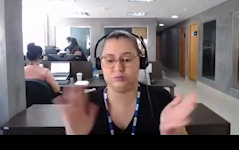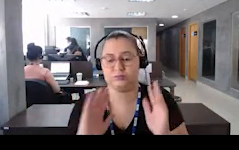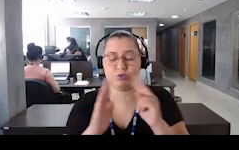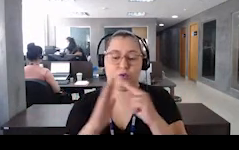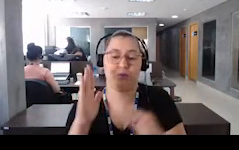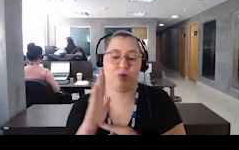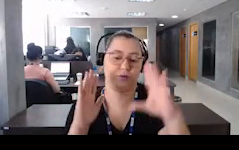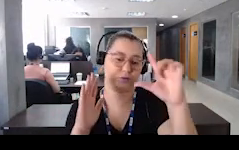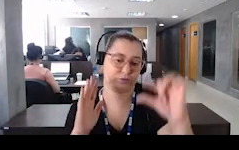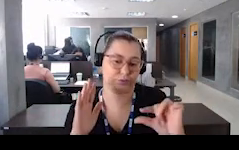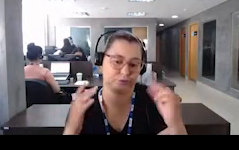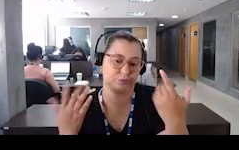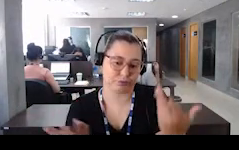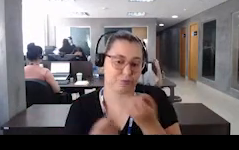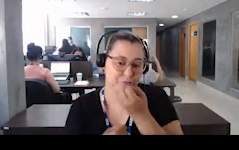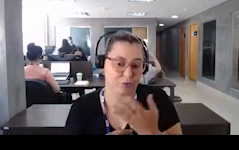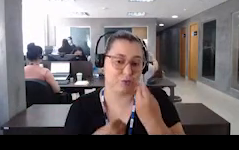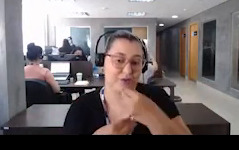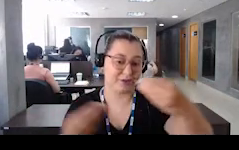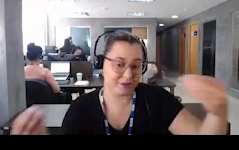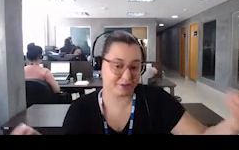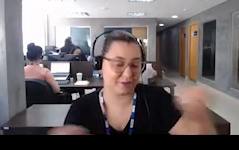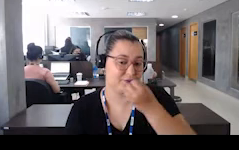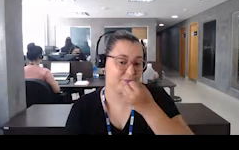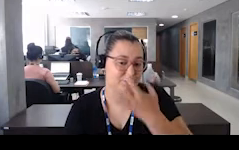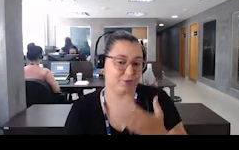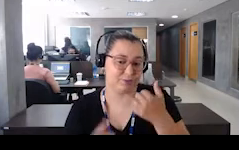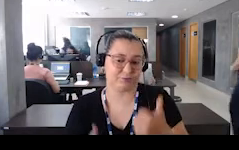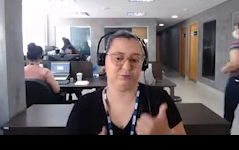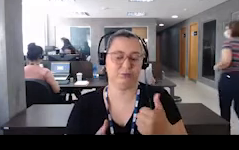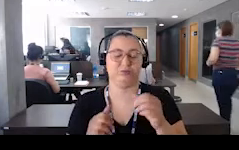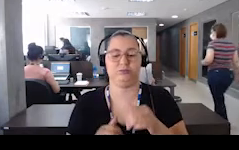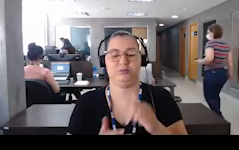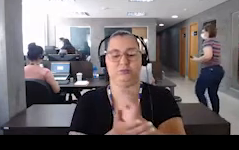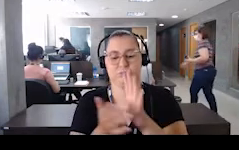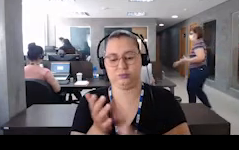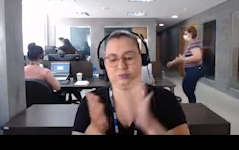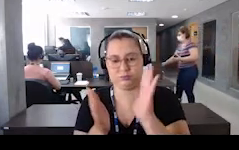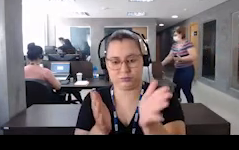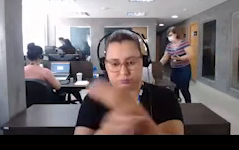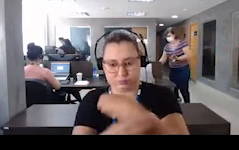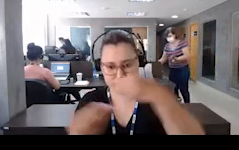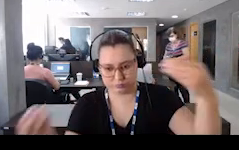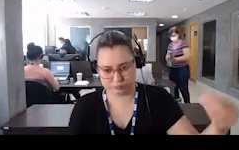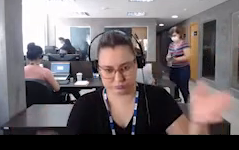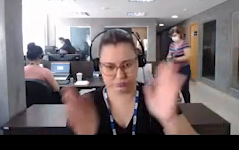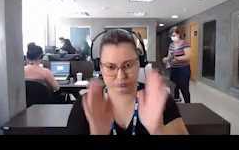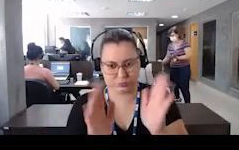vão receber uma pontuação menor aí, né? Com relação às atividades que vocês entregarem.